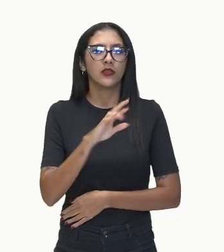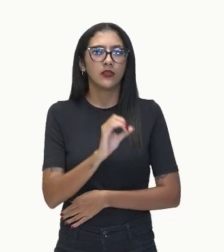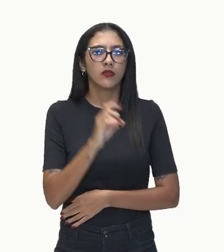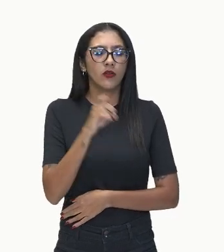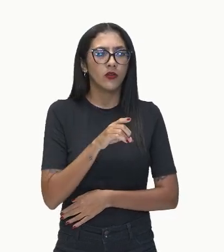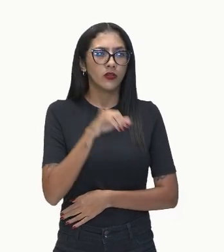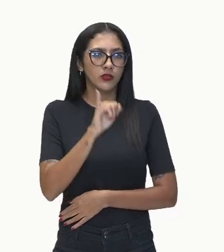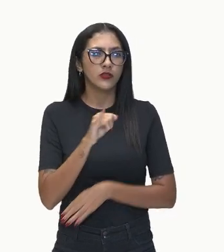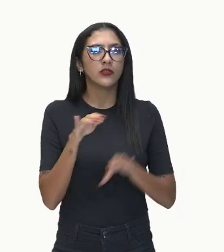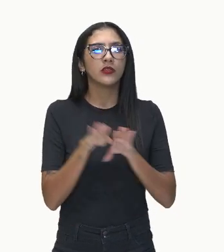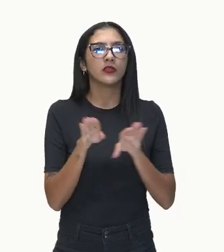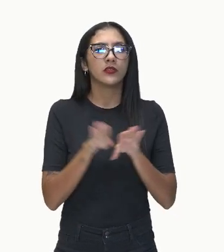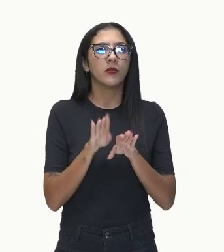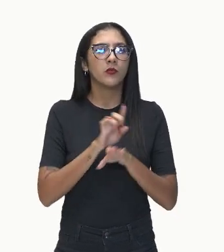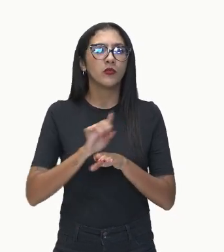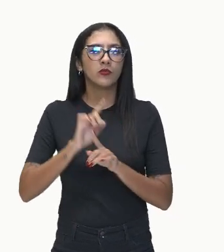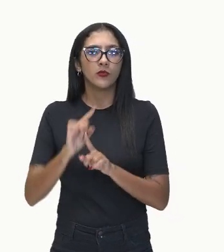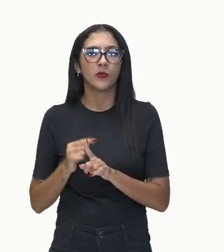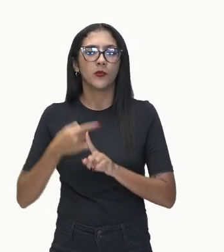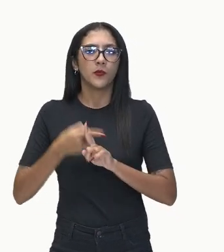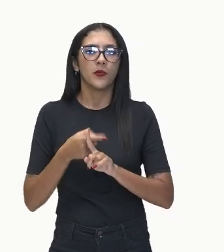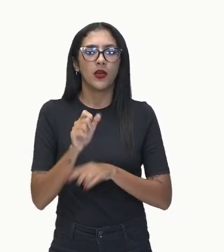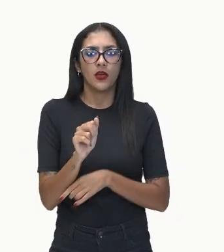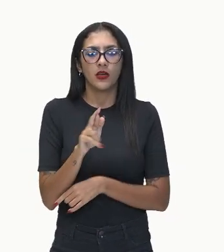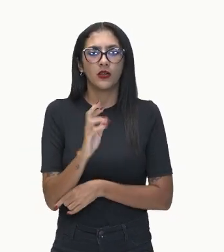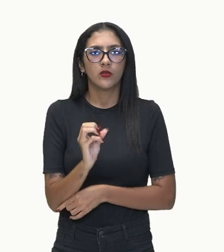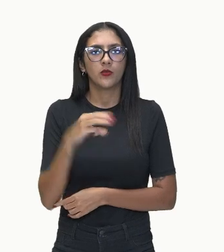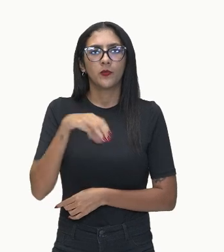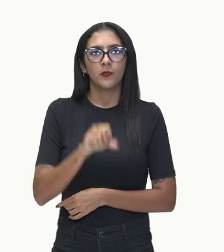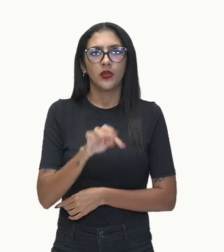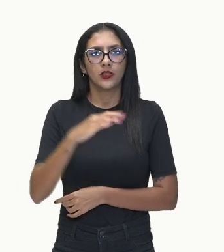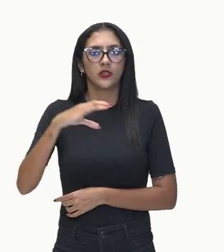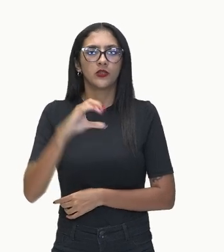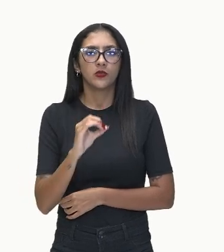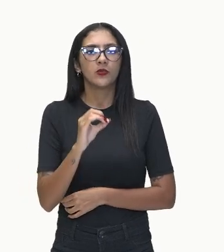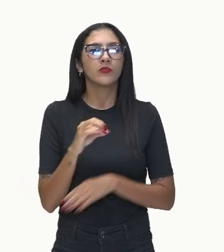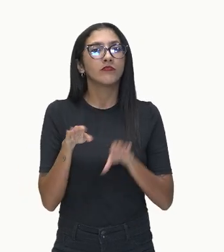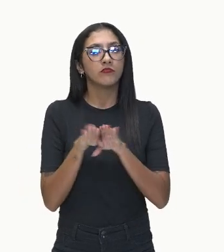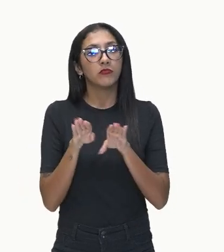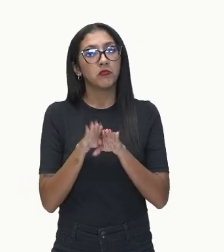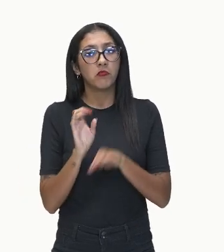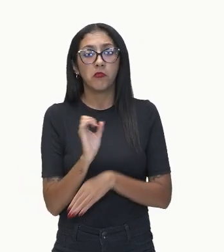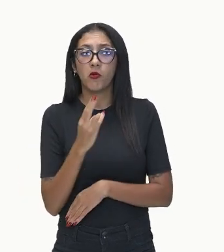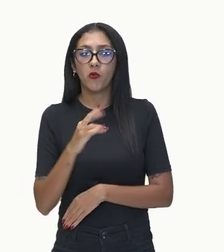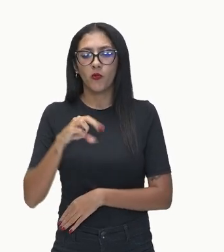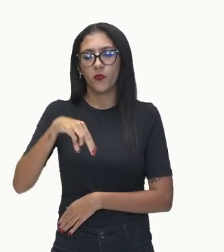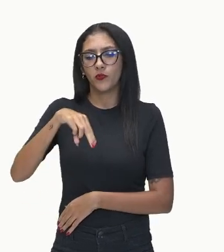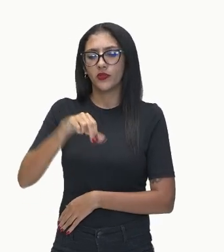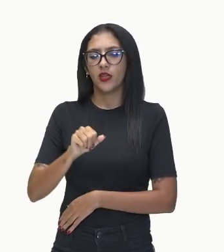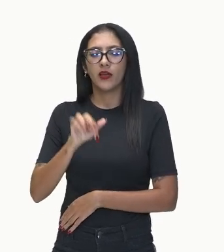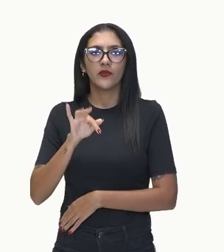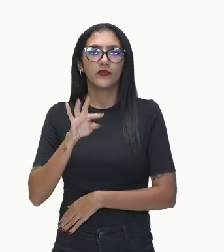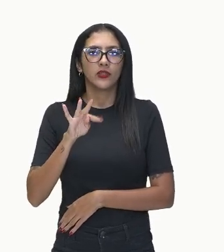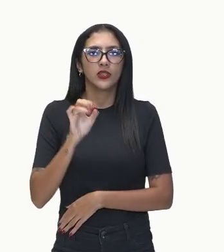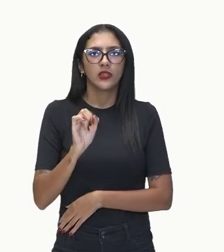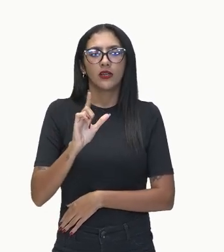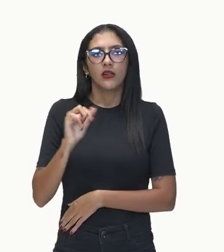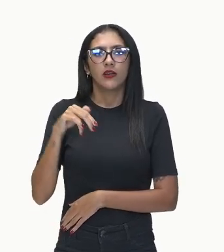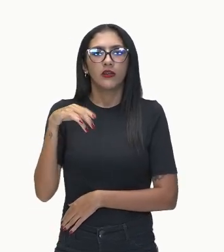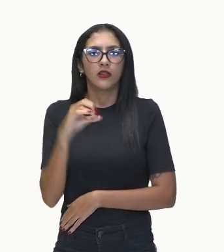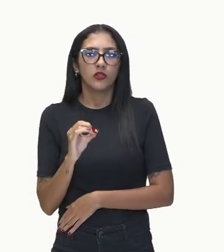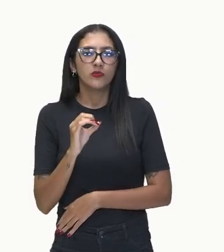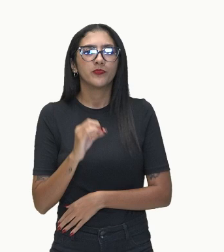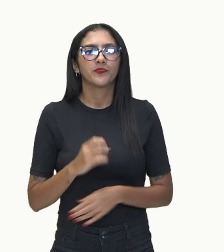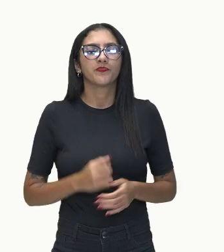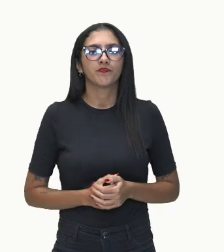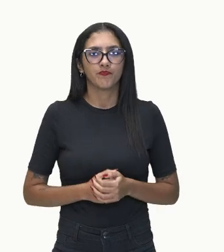aromático, hidroxibenzeno ou, nesse caso aqui, hidroxinaftaleno. Aqui nos fenóis,